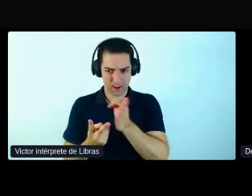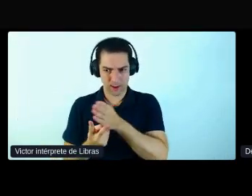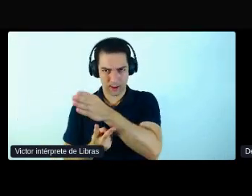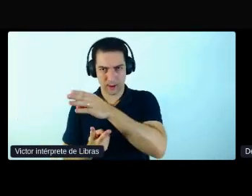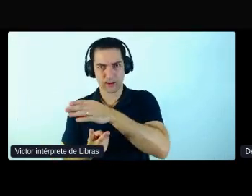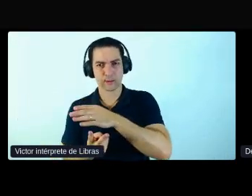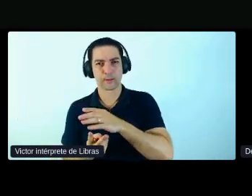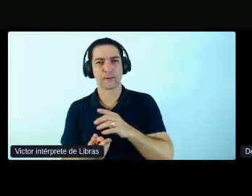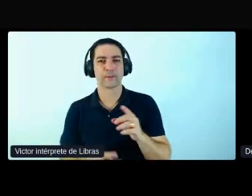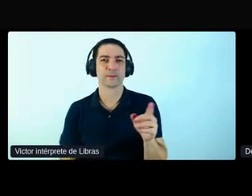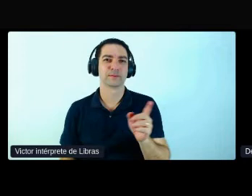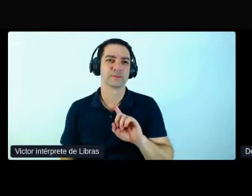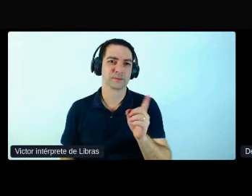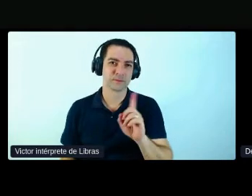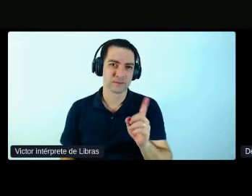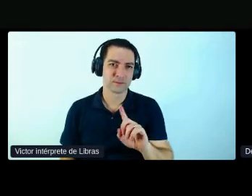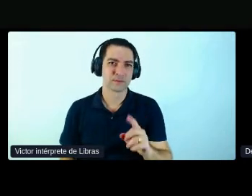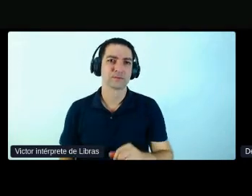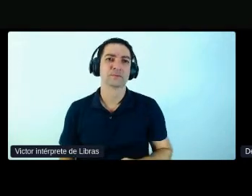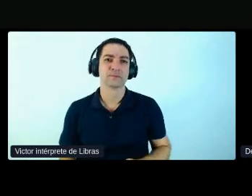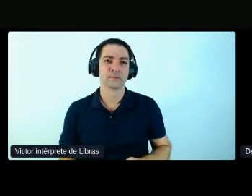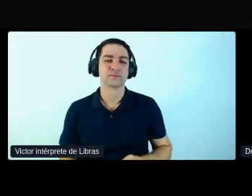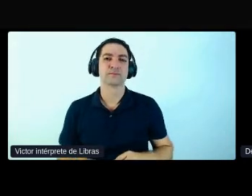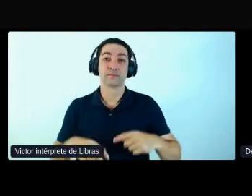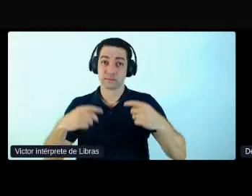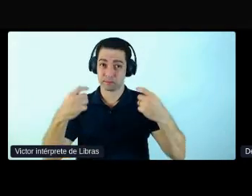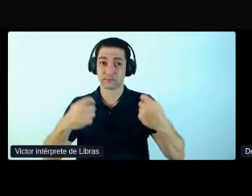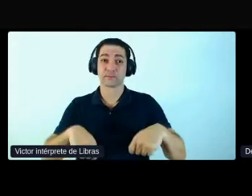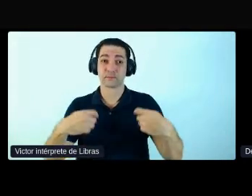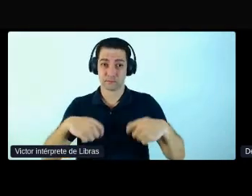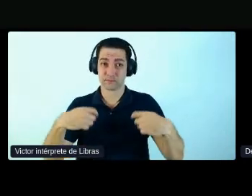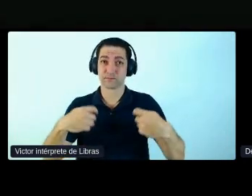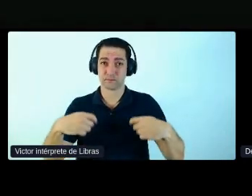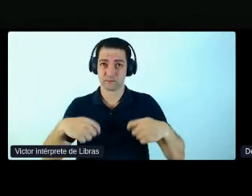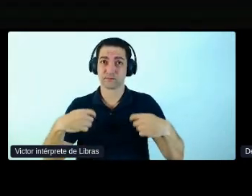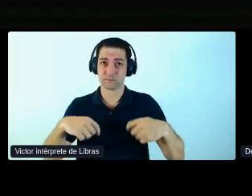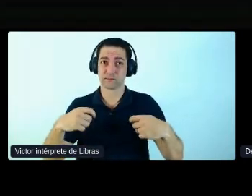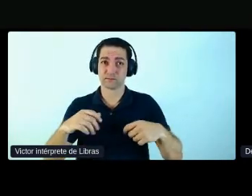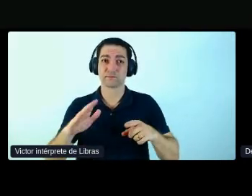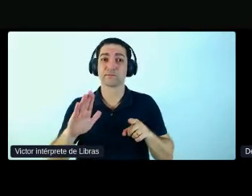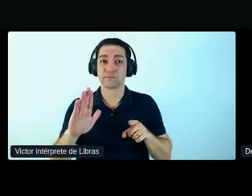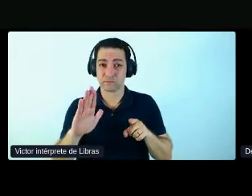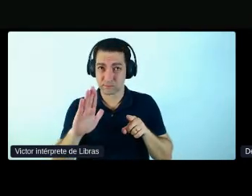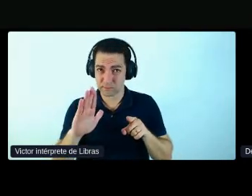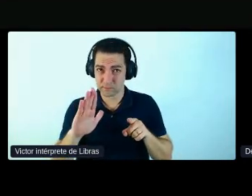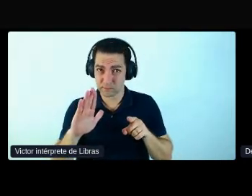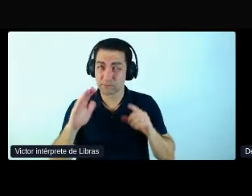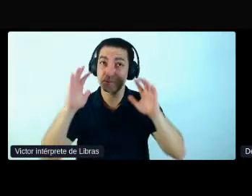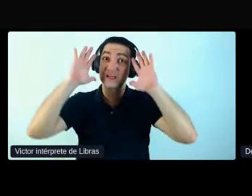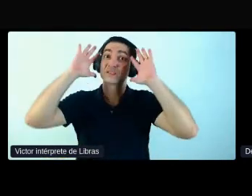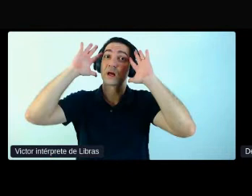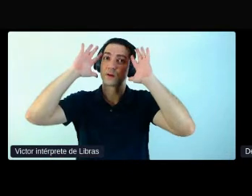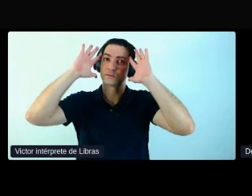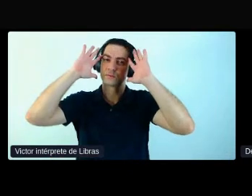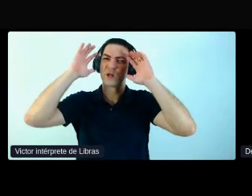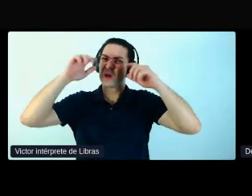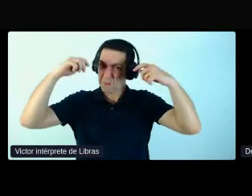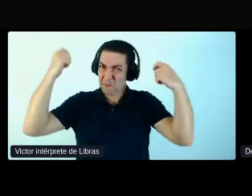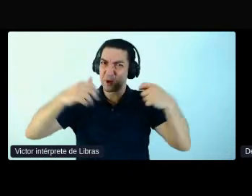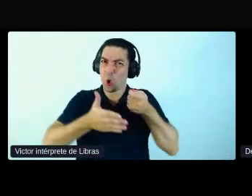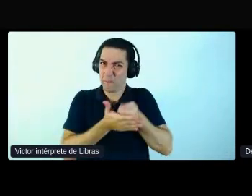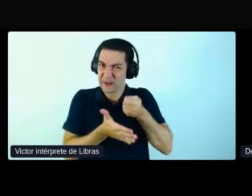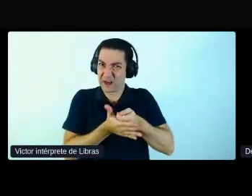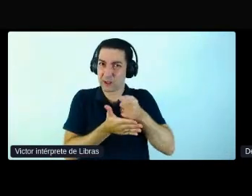Primeiramente, a gente tem que refletir. A gente precisa perguntar o sexo da pessoa no meu aplicativo? Se eu tenho